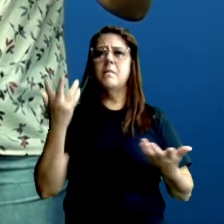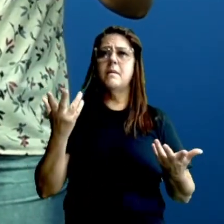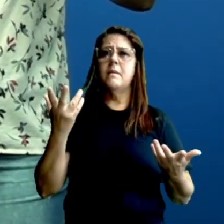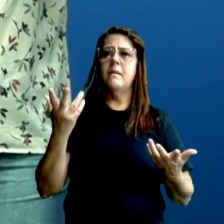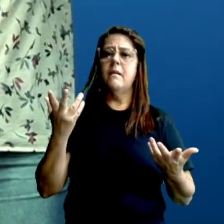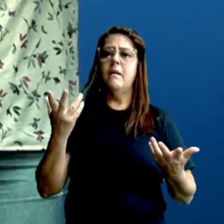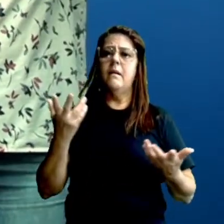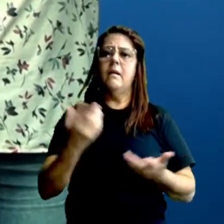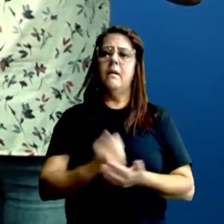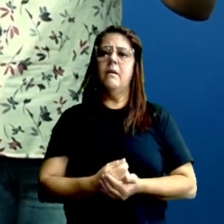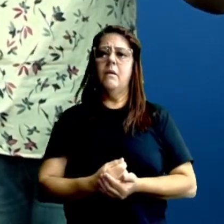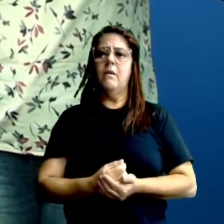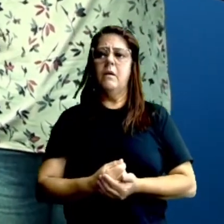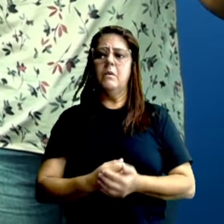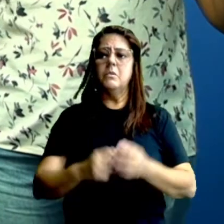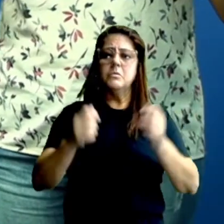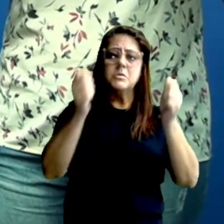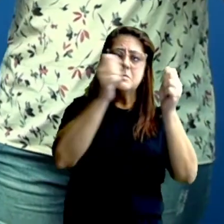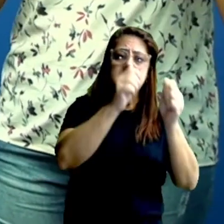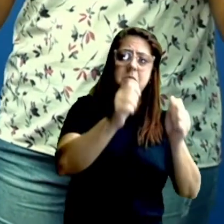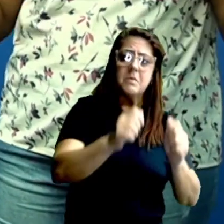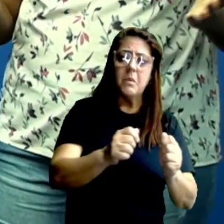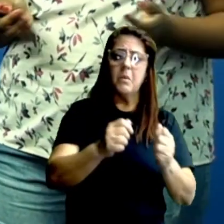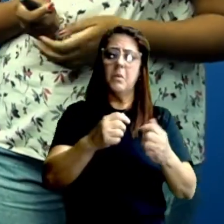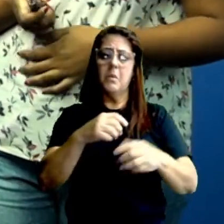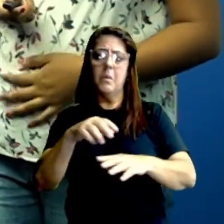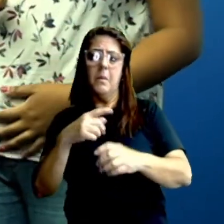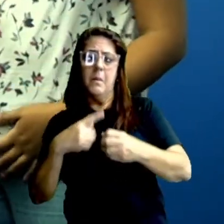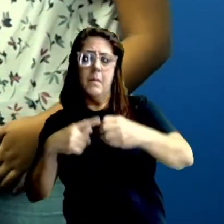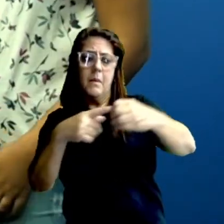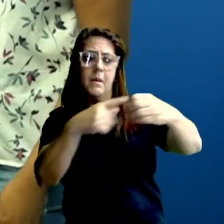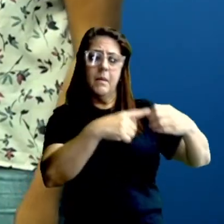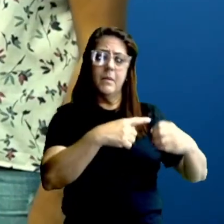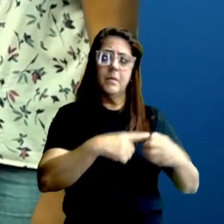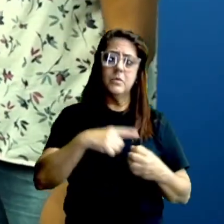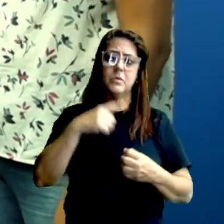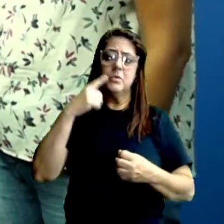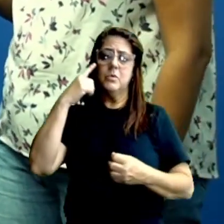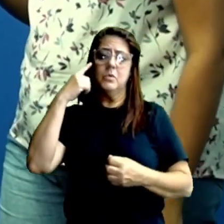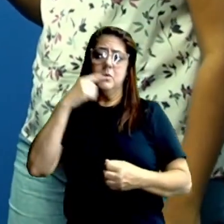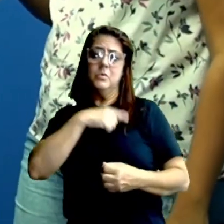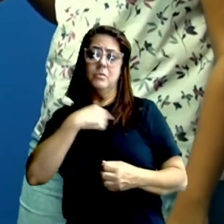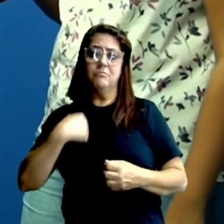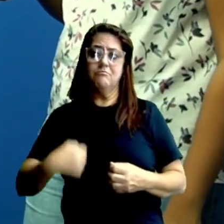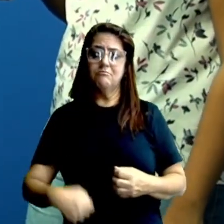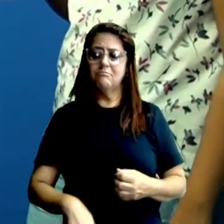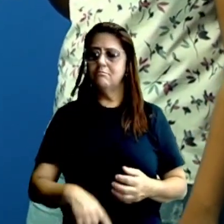A escultura os bairros enfim de lá do Japão